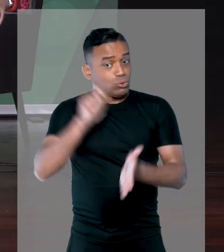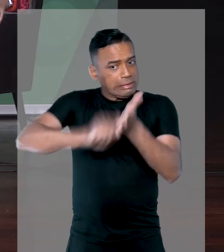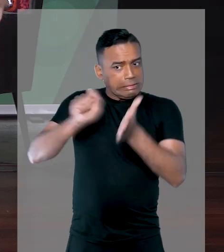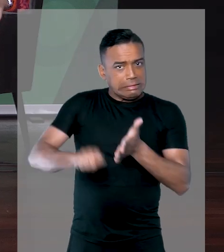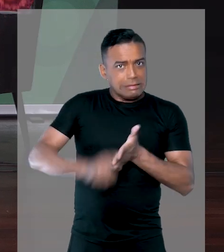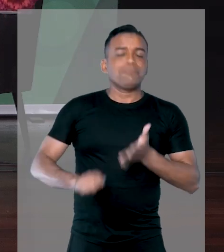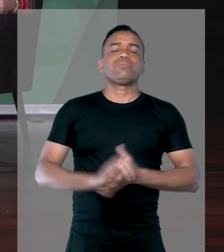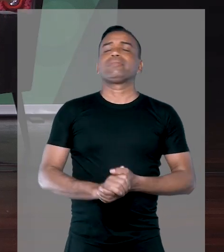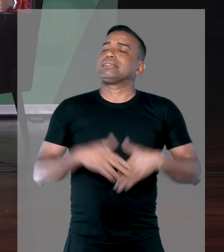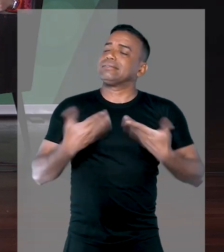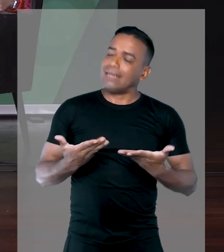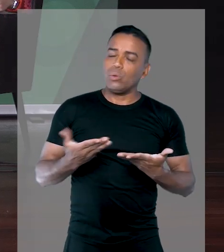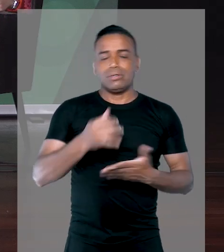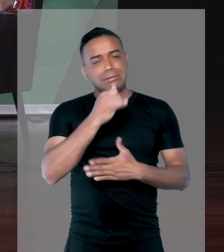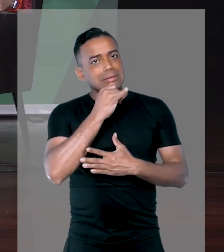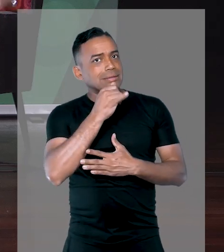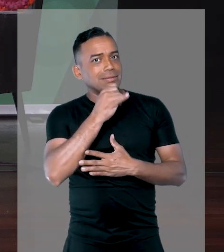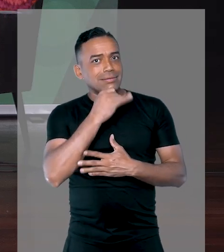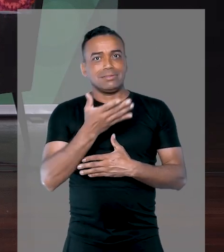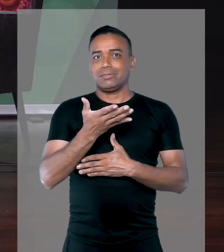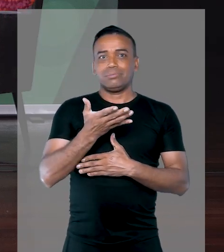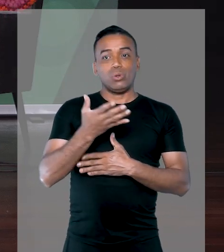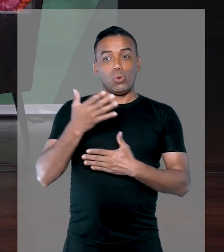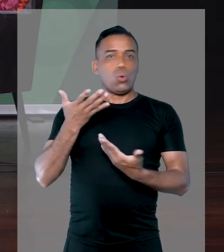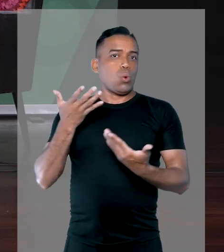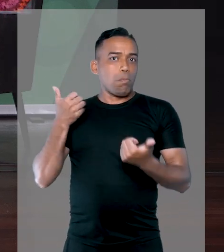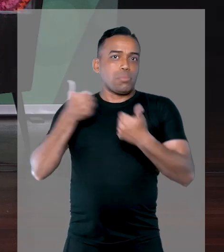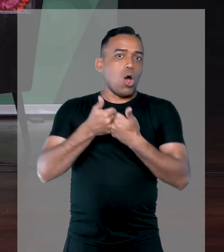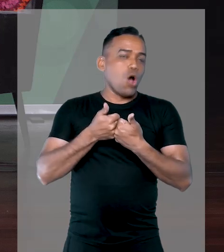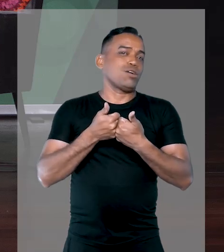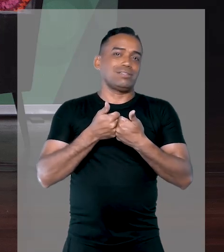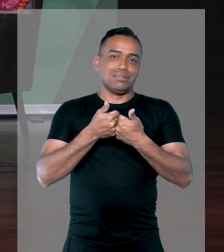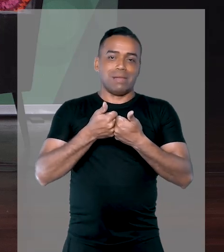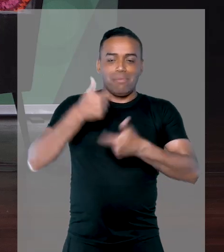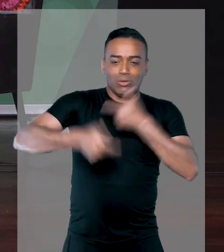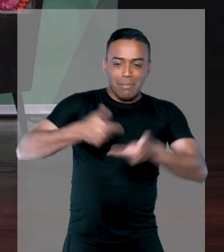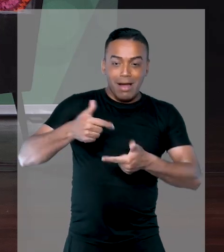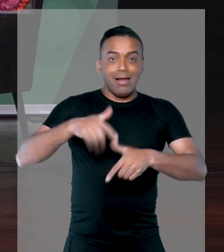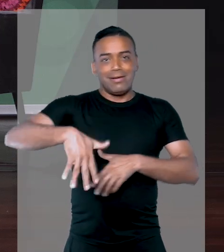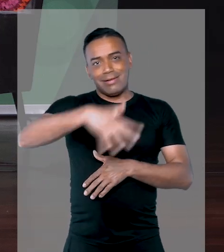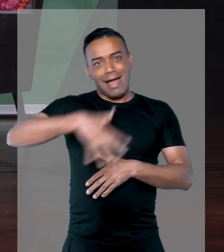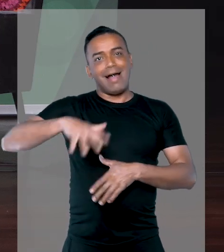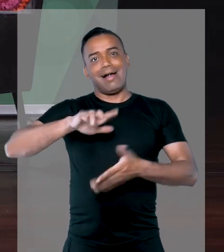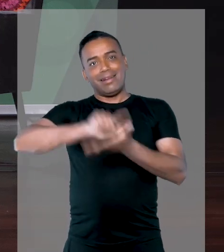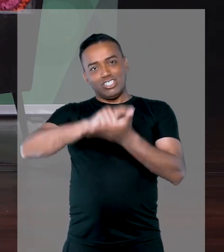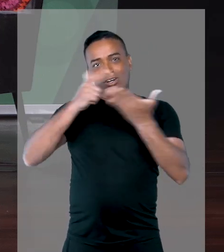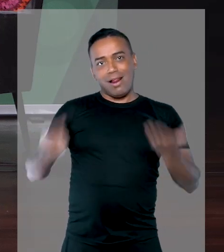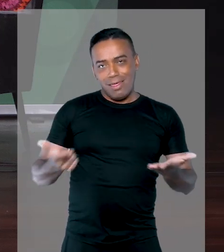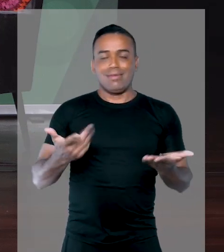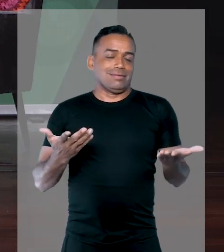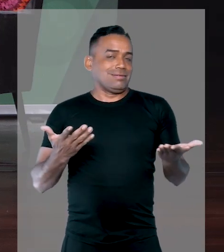Então, assim, embora seja uma coisa muito mais próxima com o meu trabalho enquanto jornalista, eu não consigo me